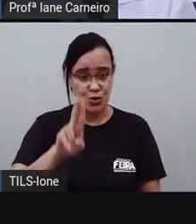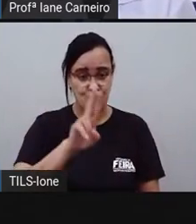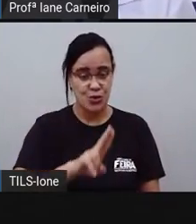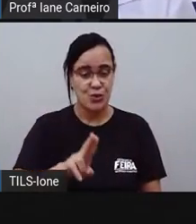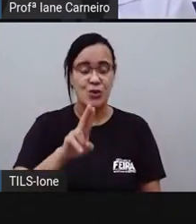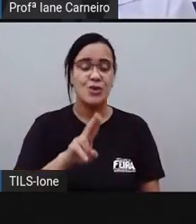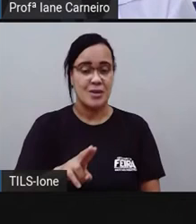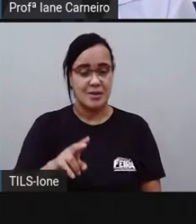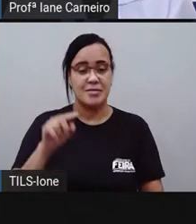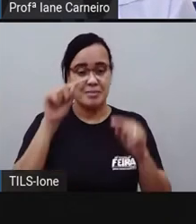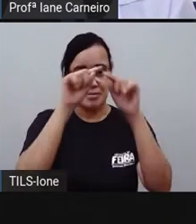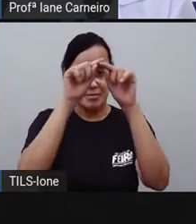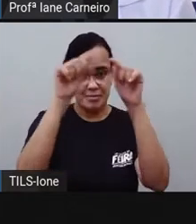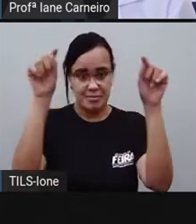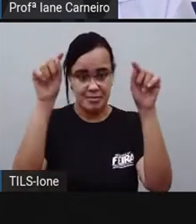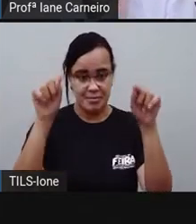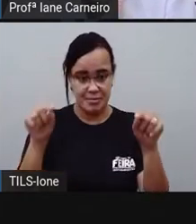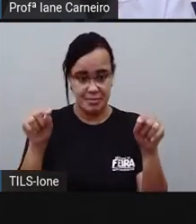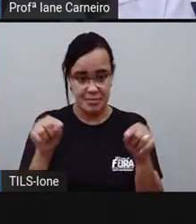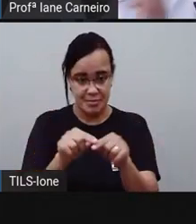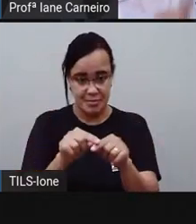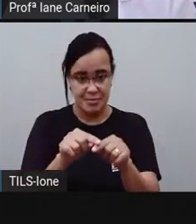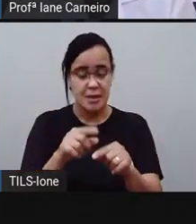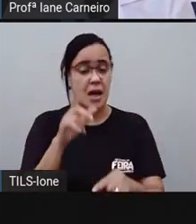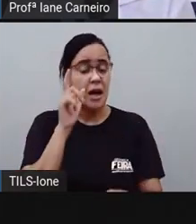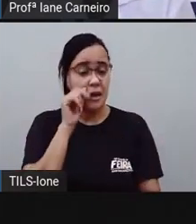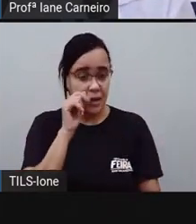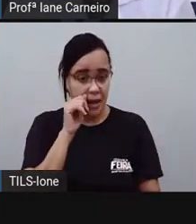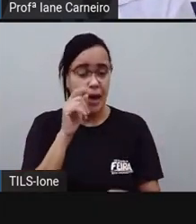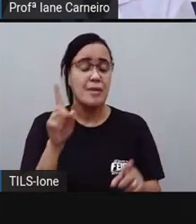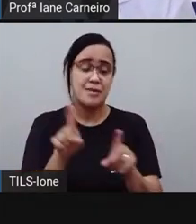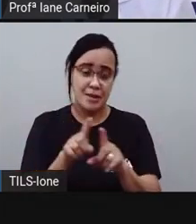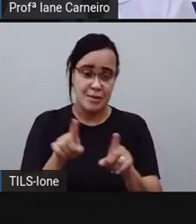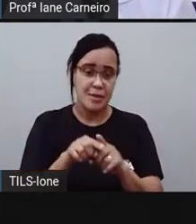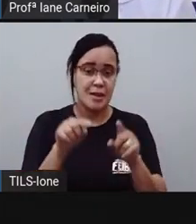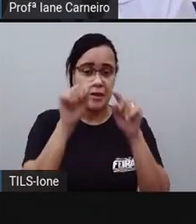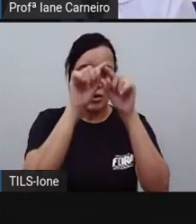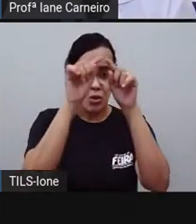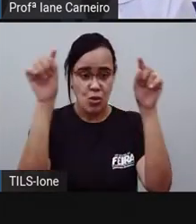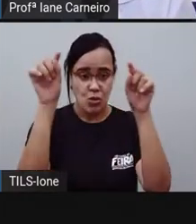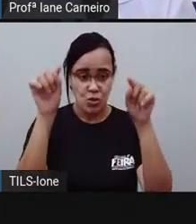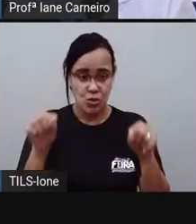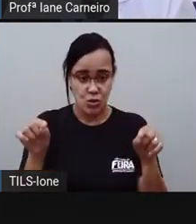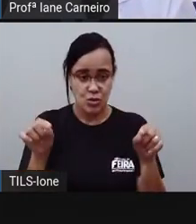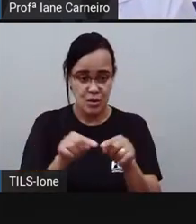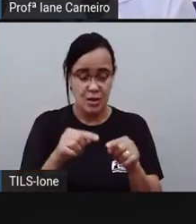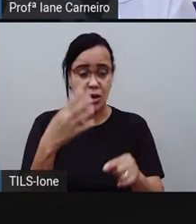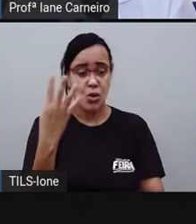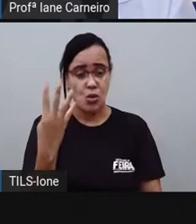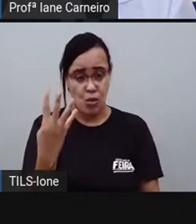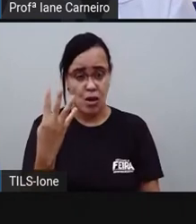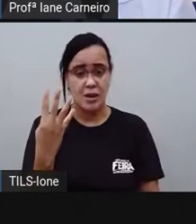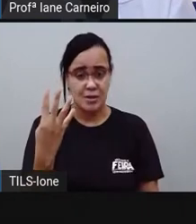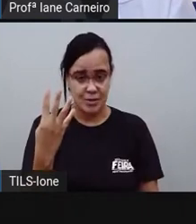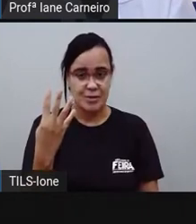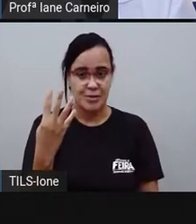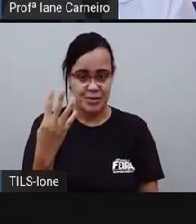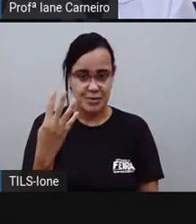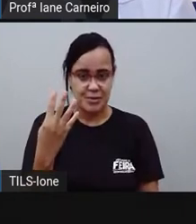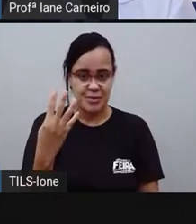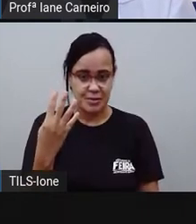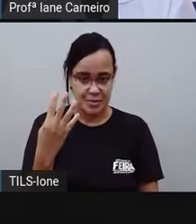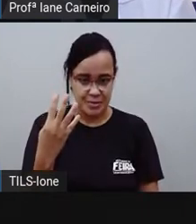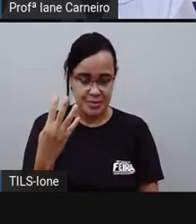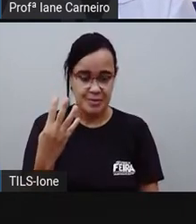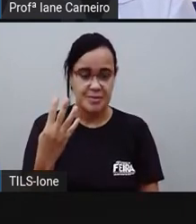um quadrado, né? Se você usou lápis também, será que vai mudar a quantidade? Se eu colocar aqui, ó, um lápis aqui,